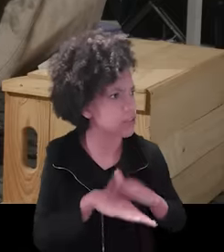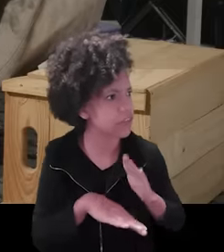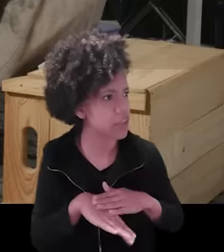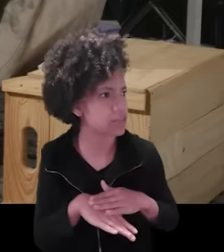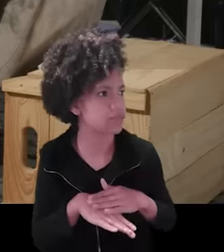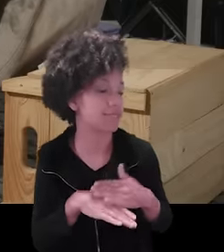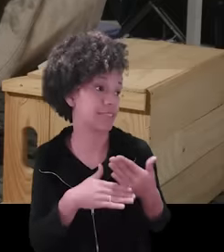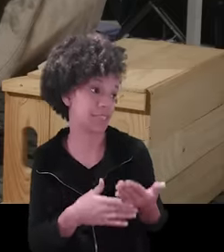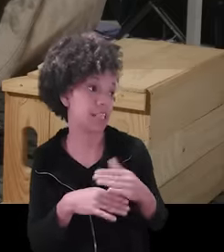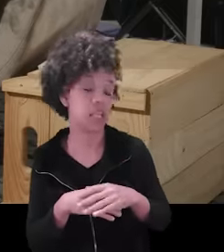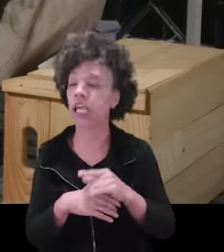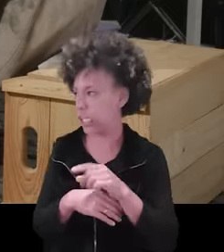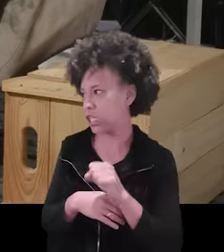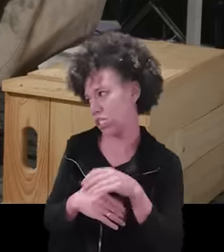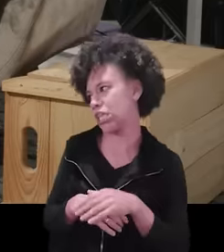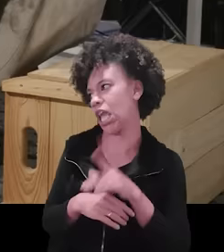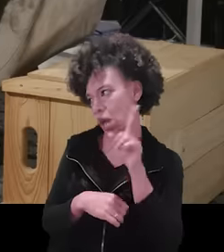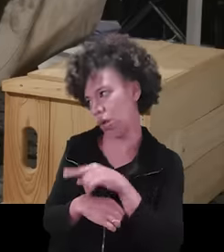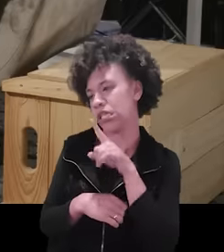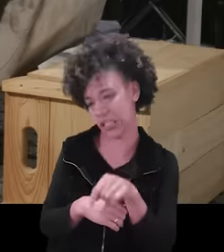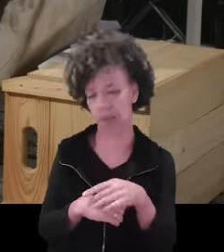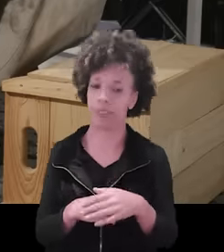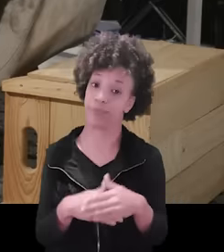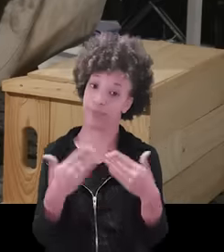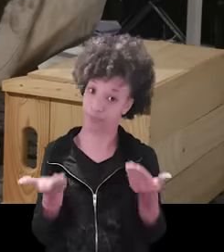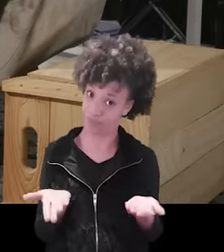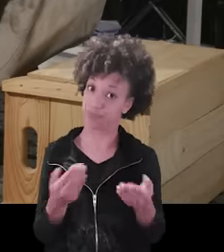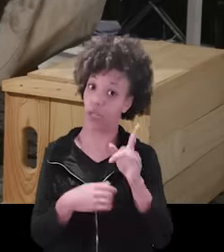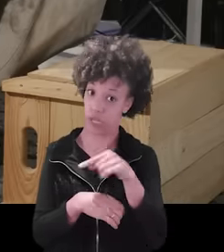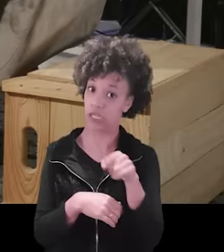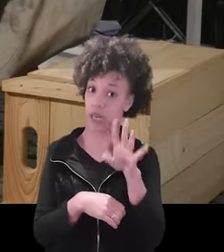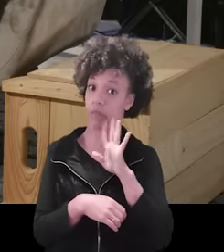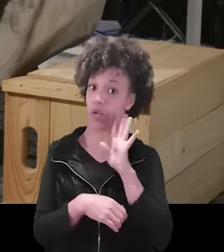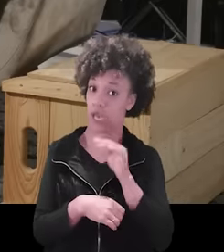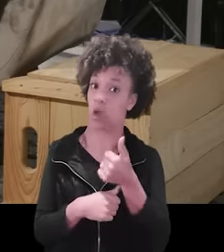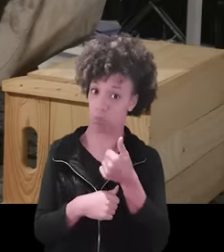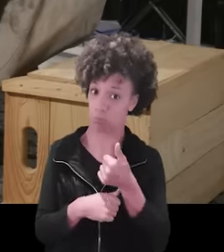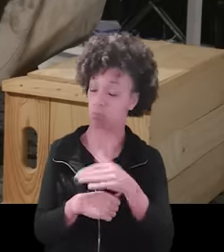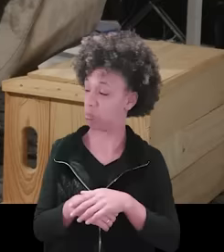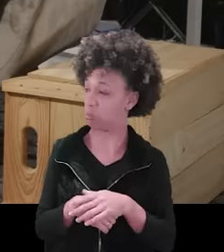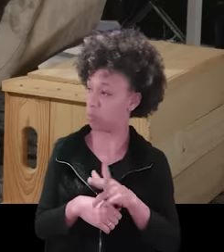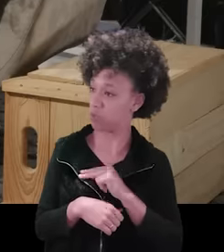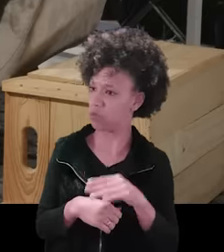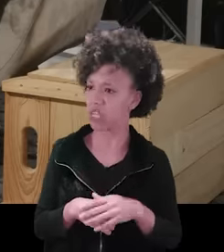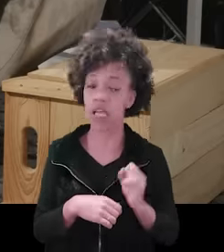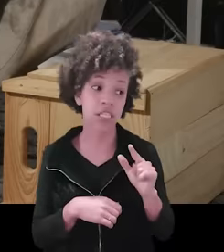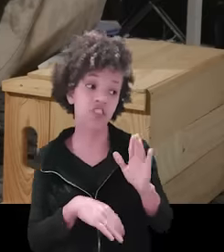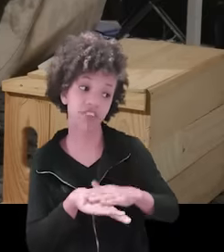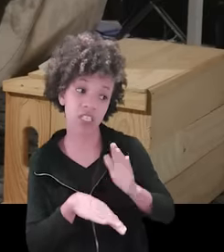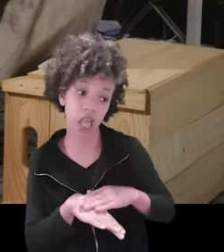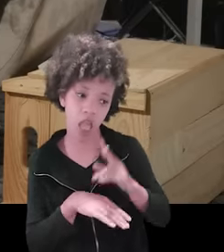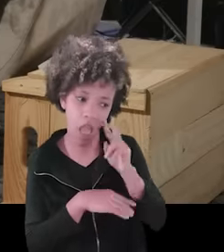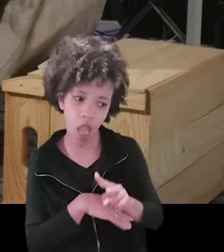processo que ele fez aí eu construção cancelamento em São cancelamento legal do